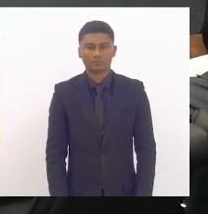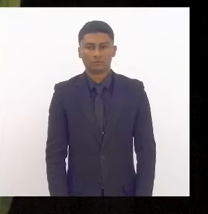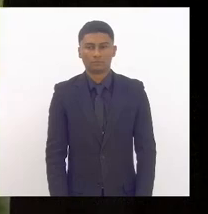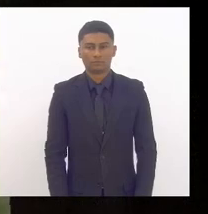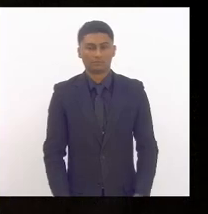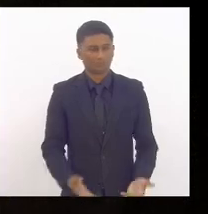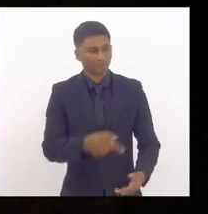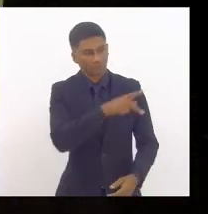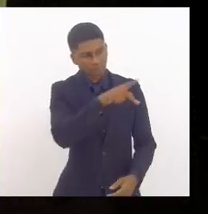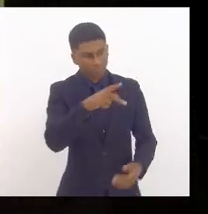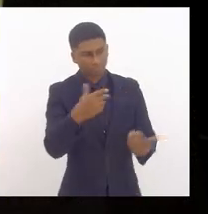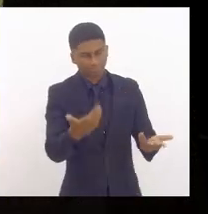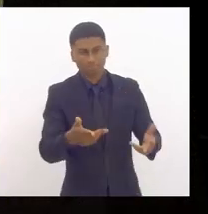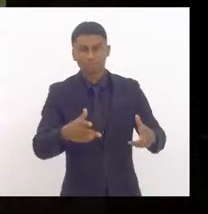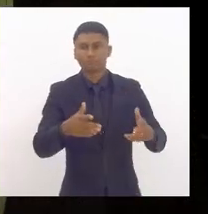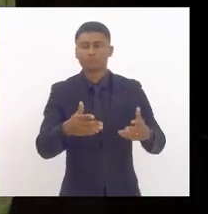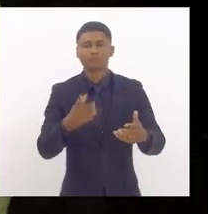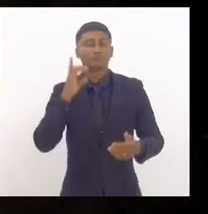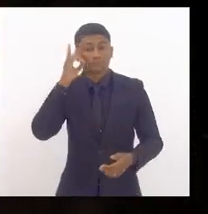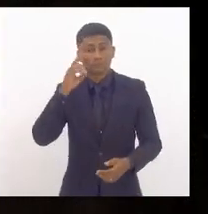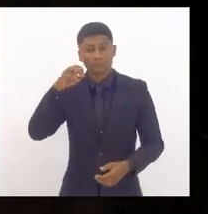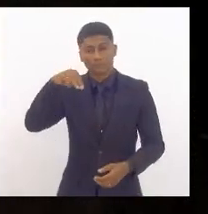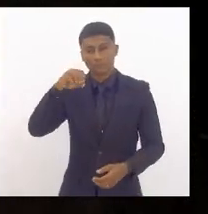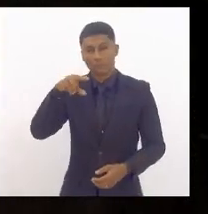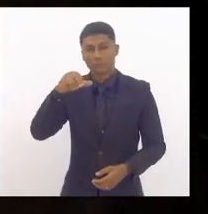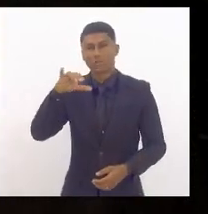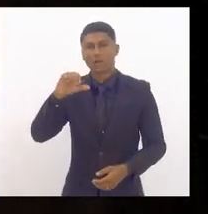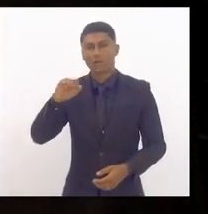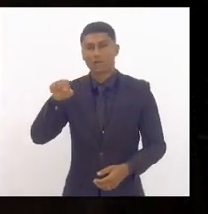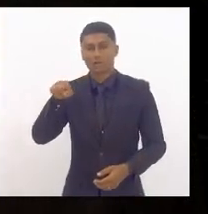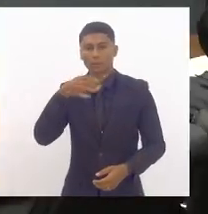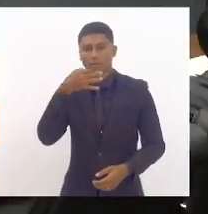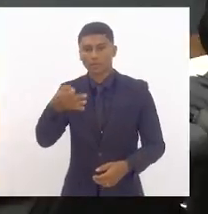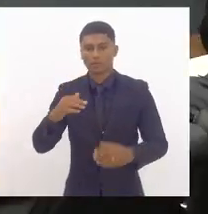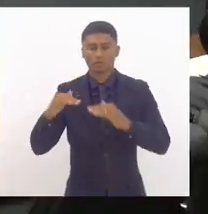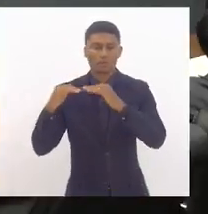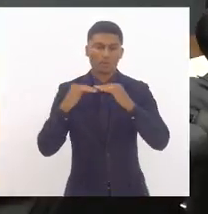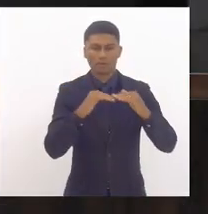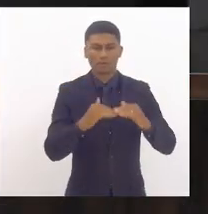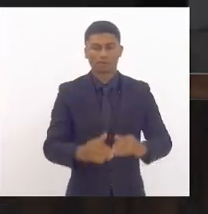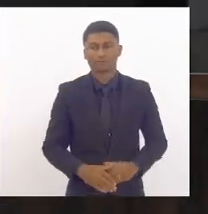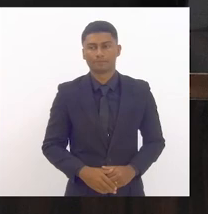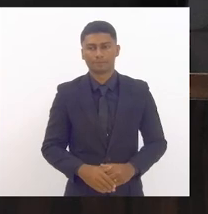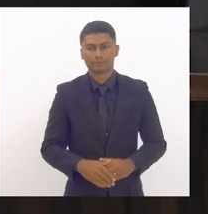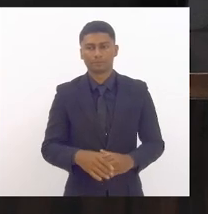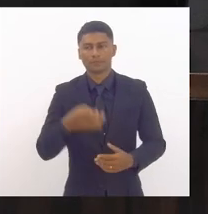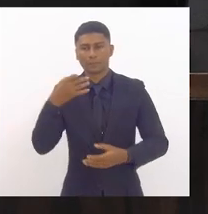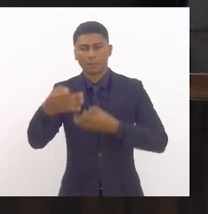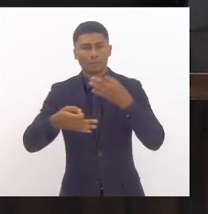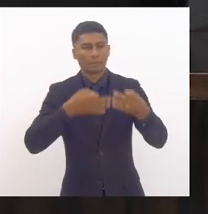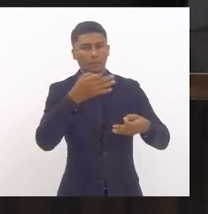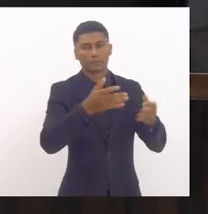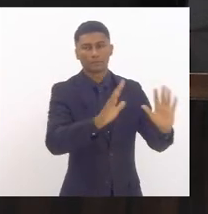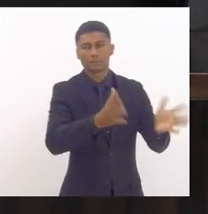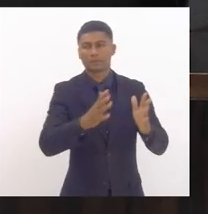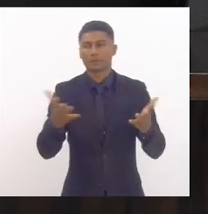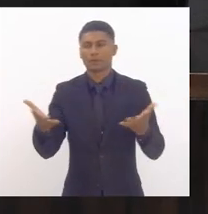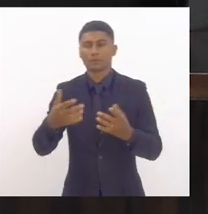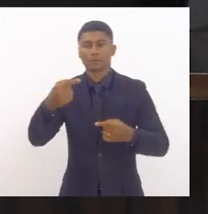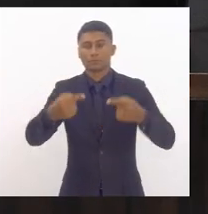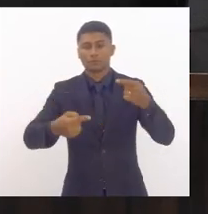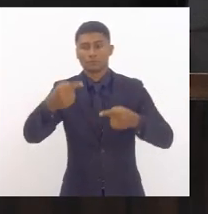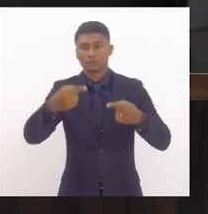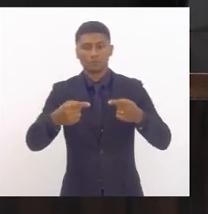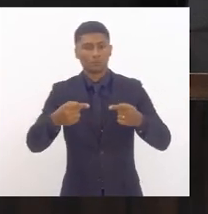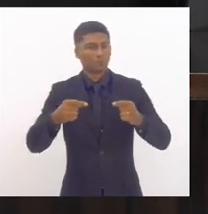Presidente, eu acompanho o parecer da deputada Mônica Francisco. Pareceres emitido em discussão. Não havendo